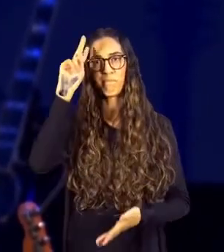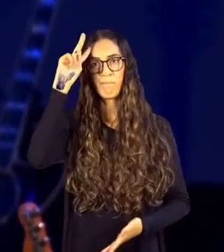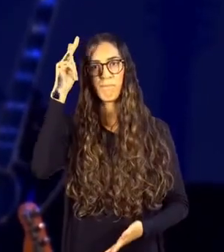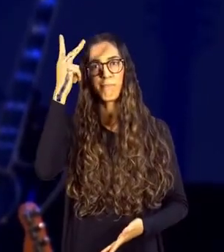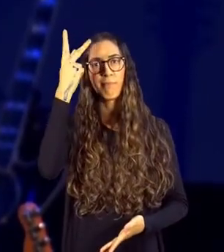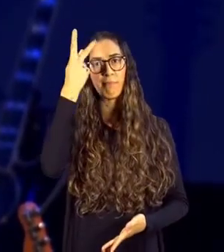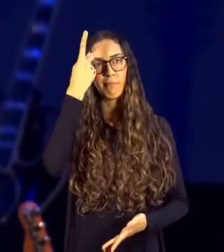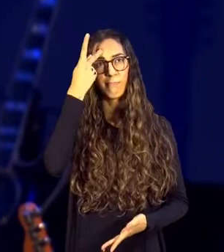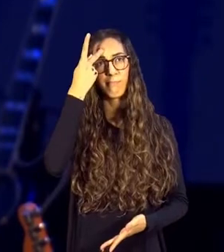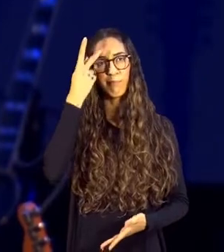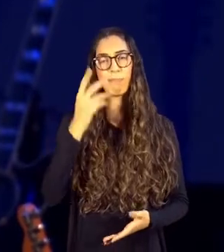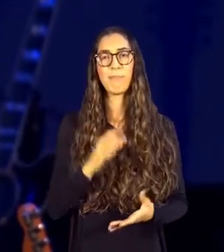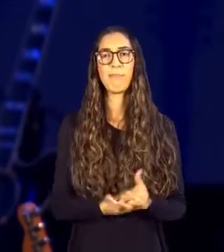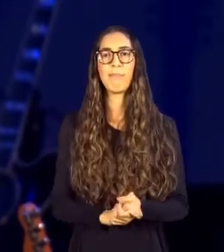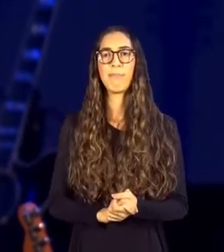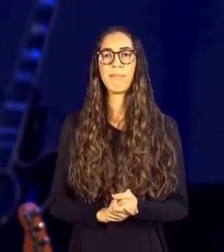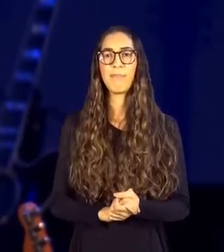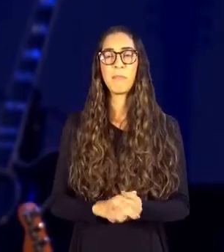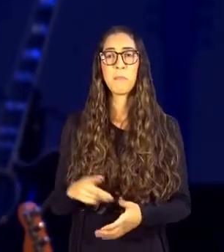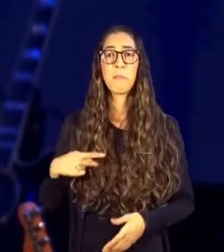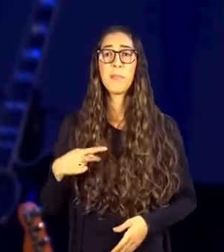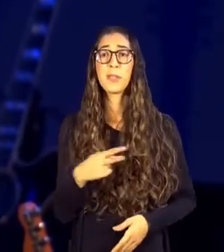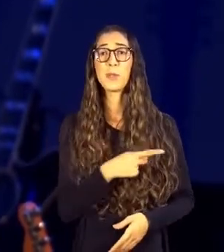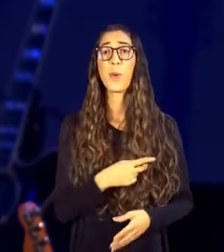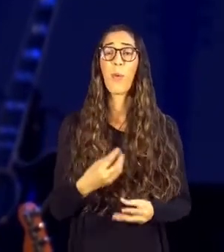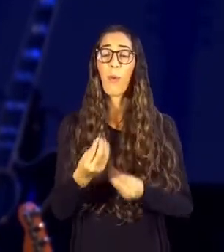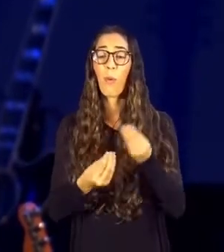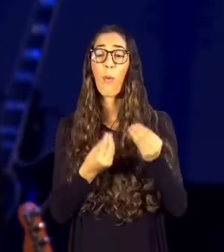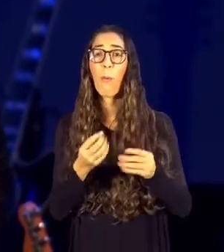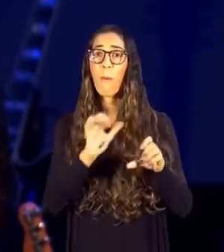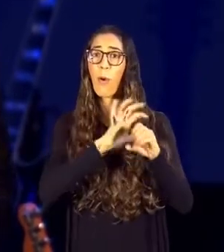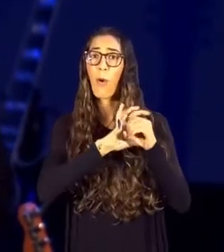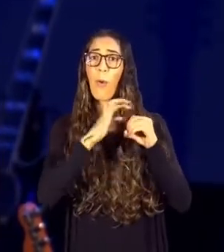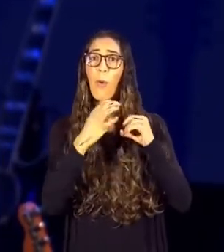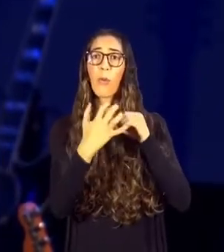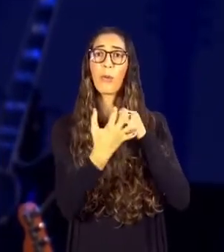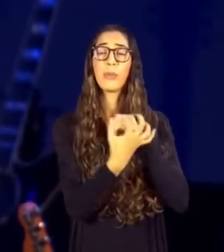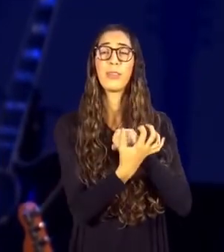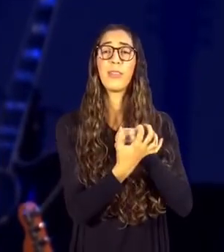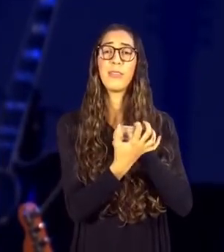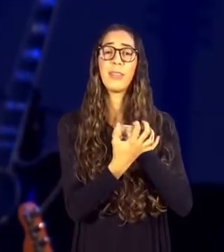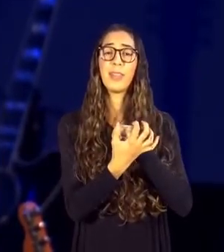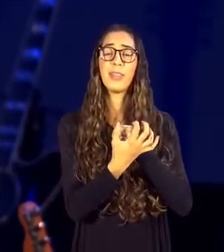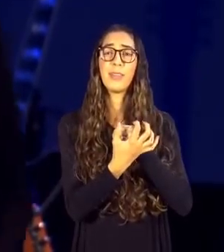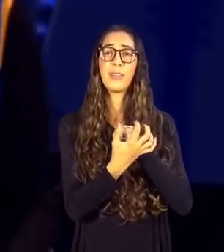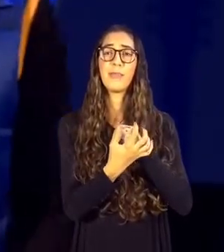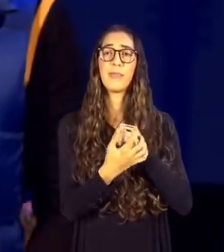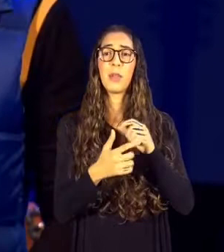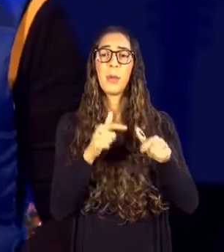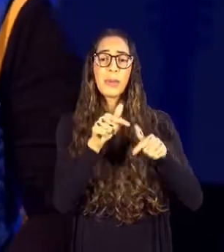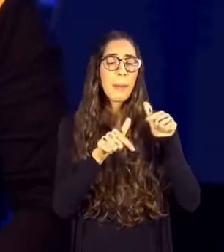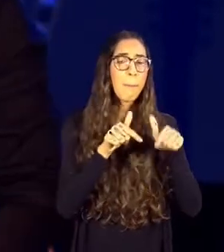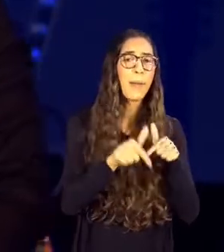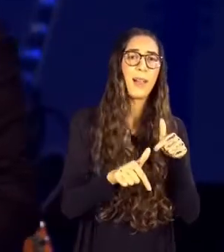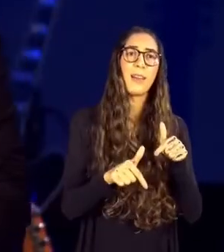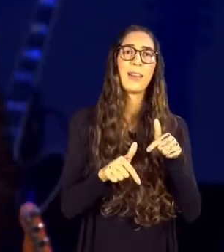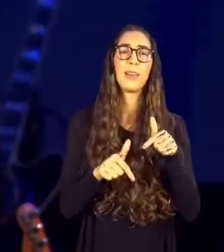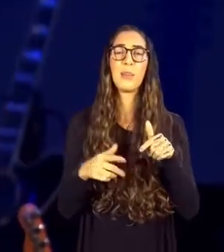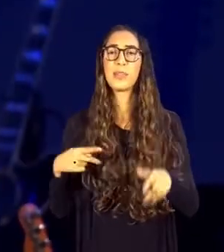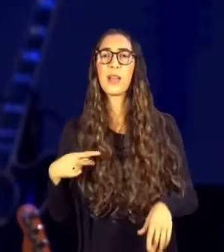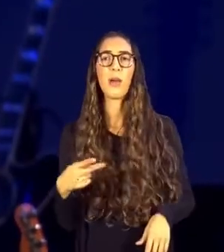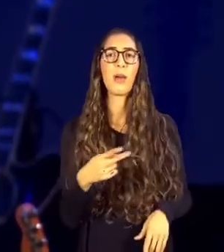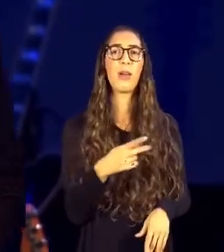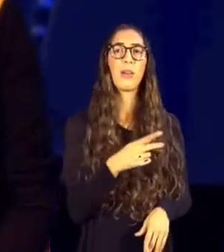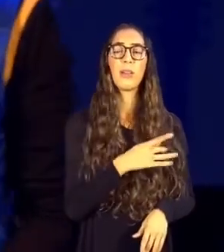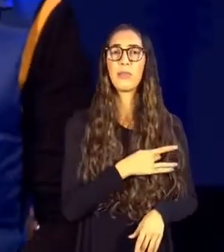sei, coronavírus, todo mundo fala, meu emprego, minha saúde, será que eu vou pegar isso aí? Como é que vai ficar Limeira? Esse negócio não libera.